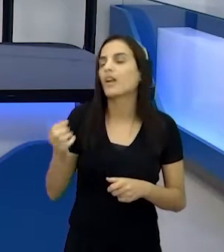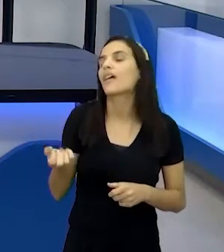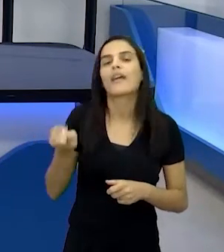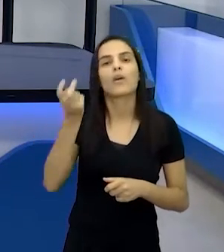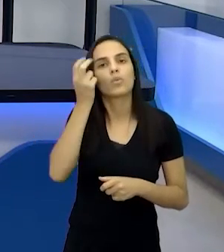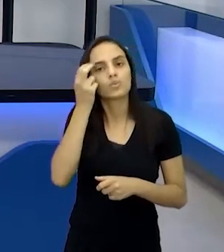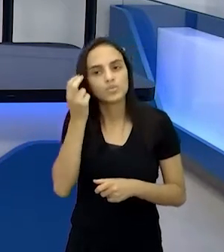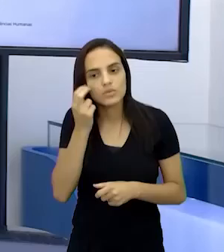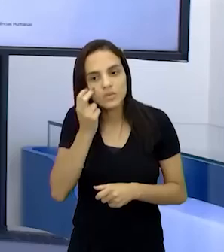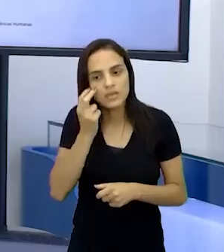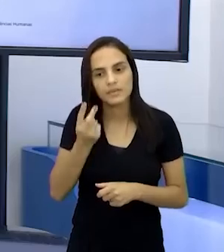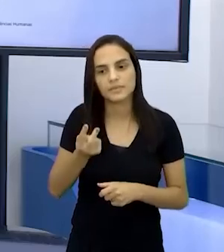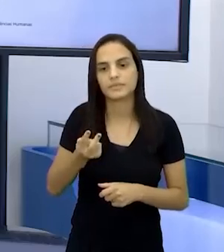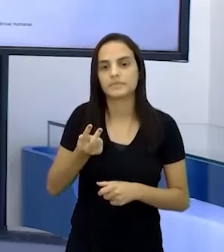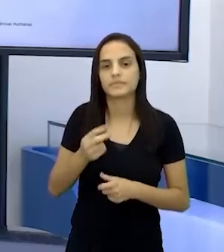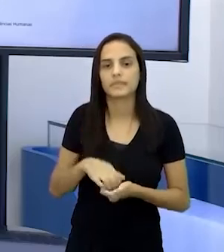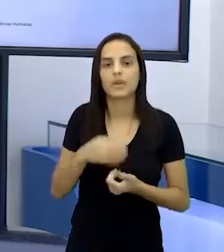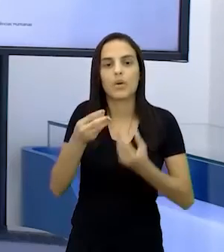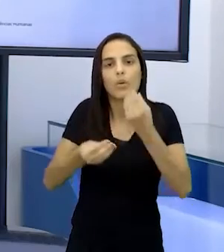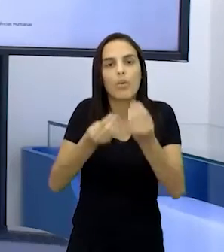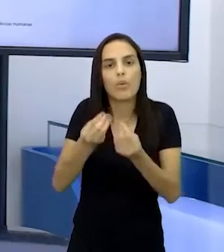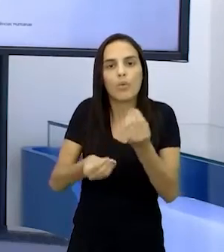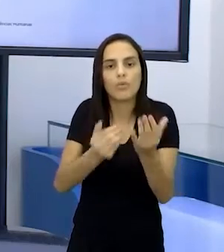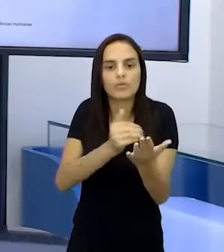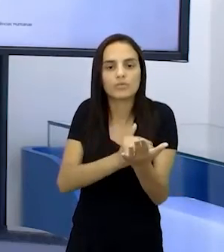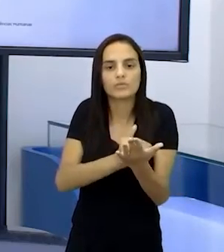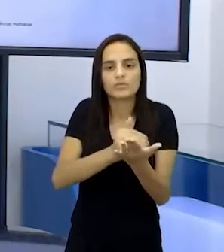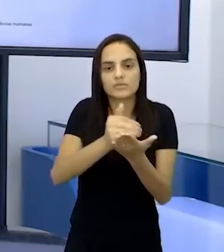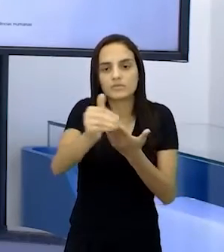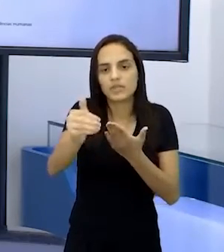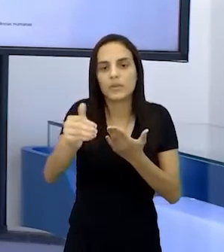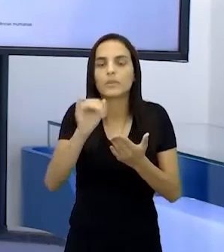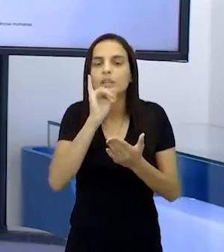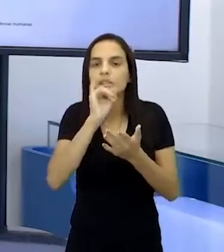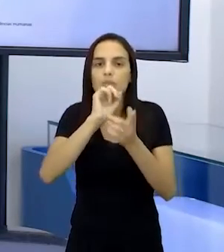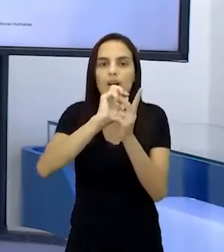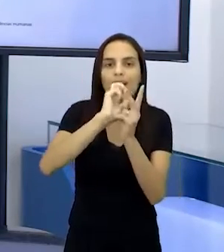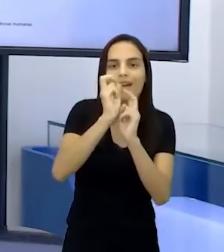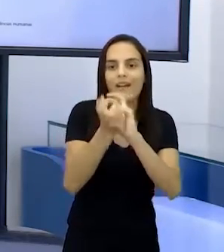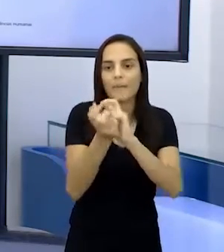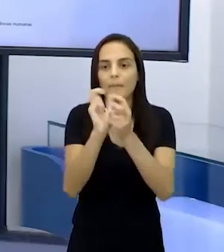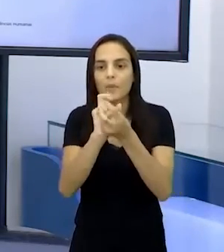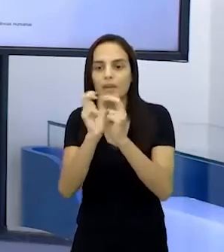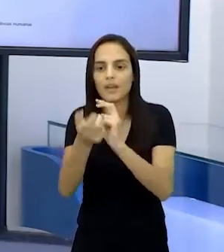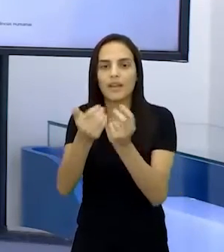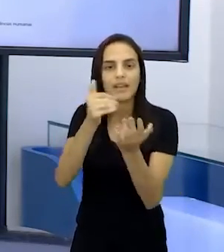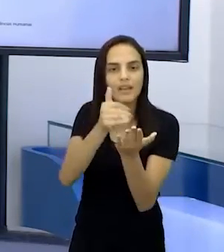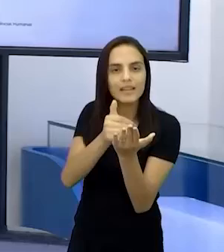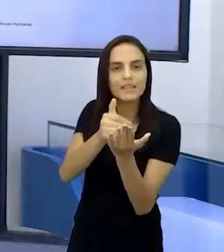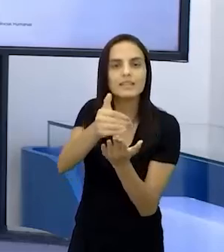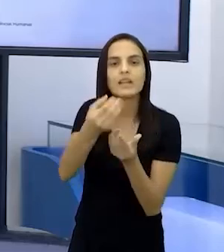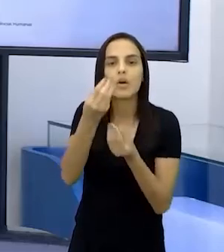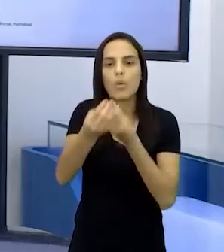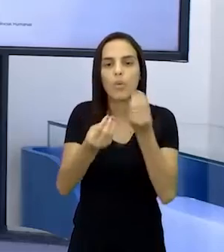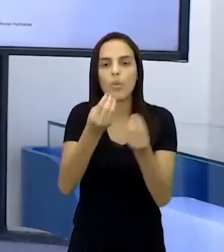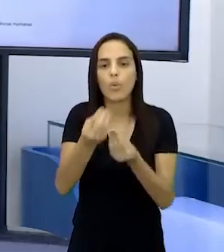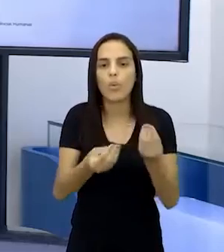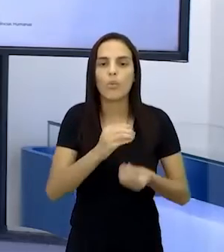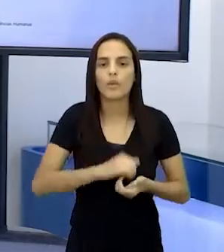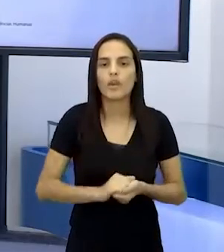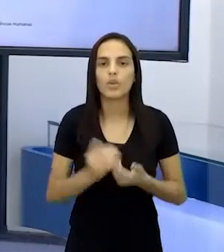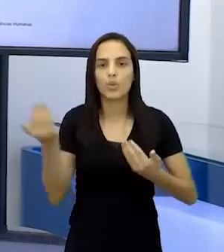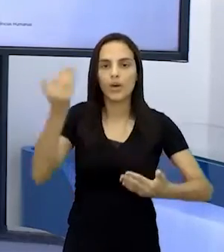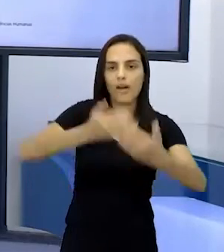culturais, né? Então, como inicia-se a capoeira? Qual é a saudação inicial da capoeira? Qual é a saudação inicial